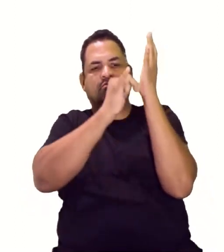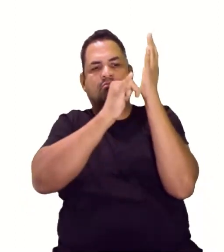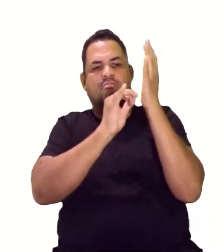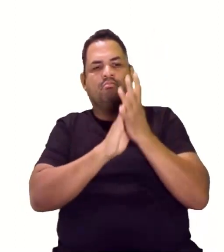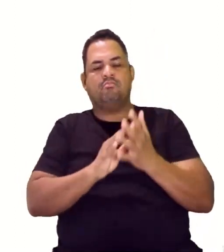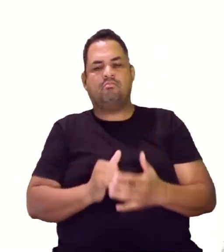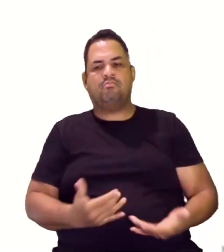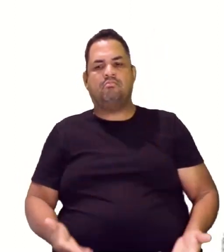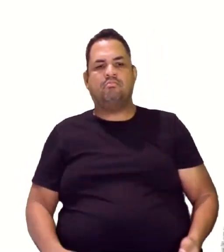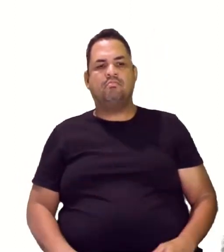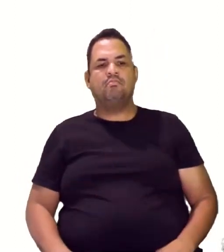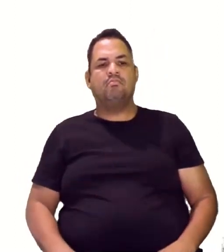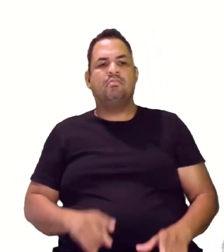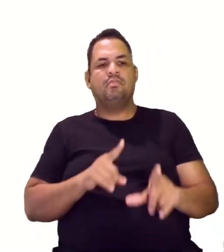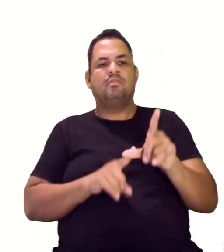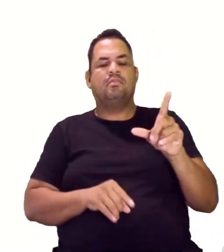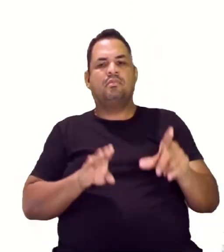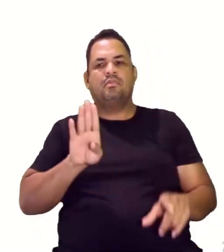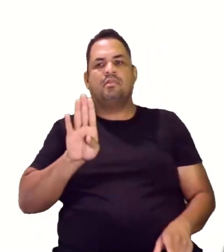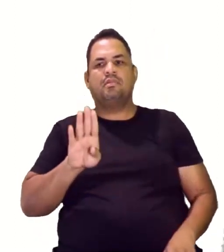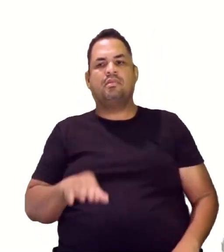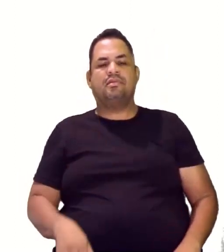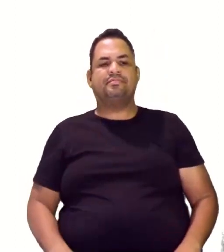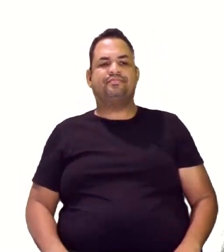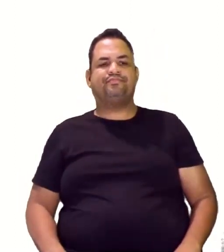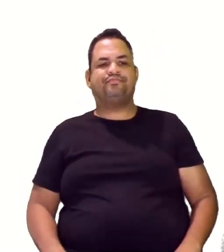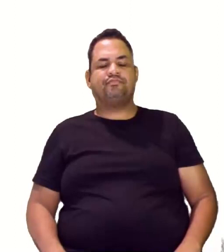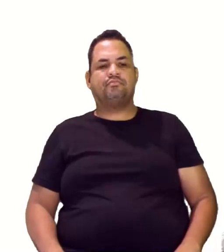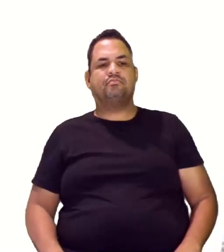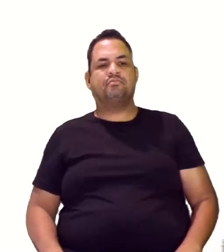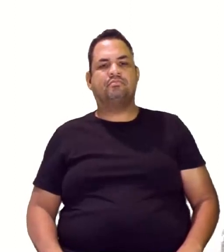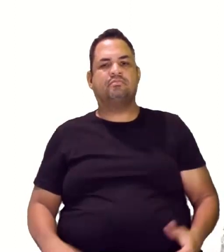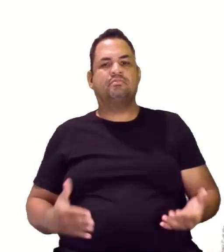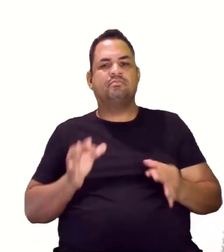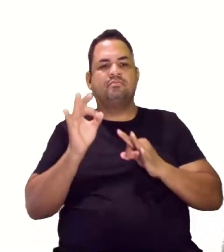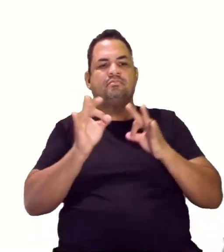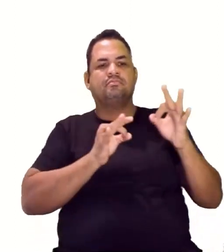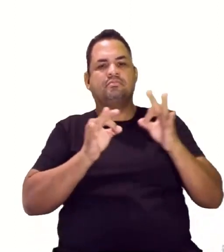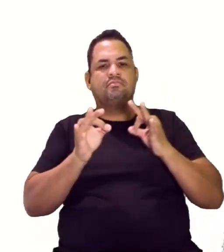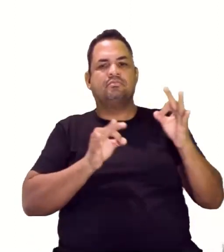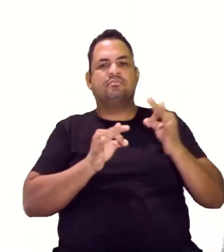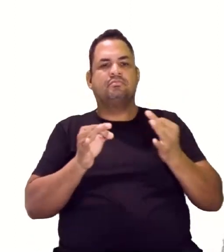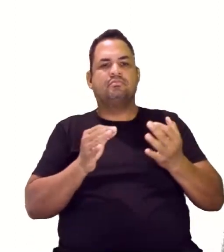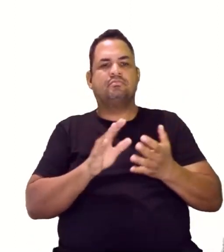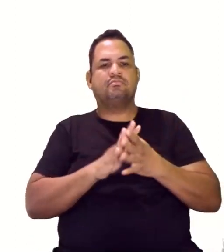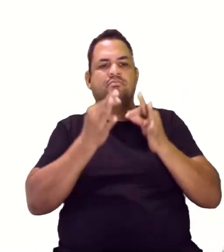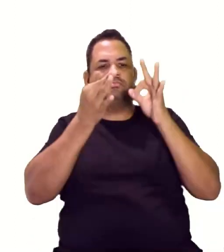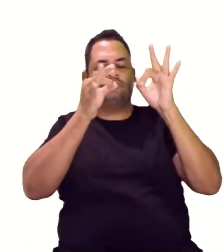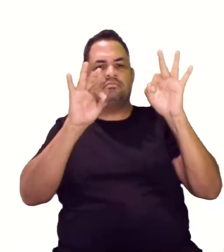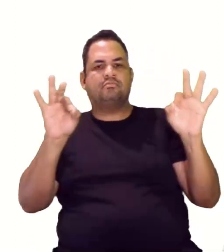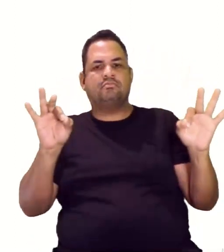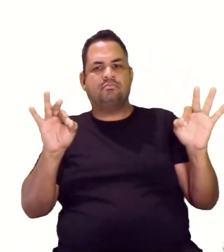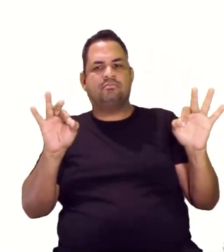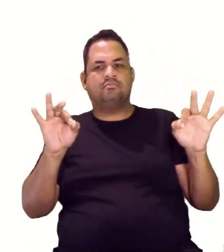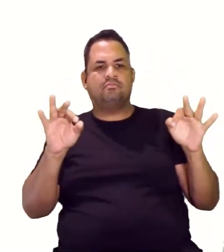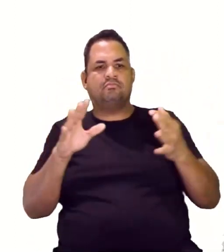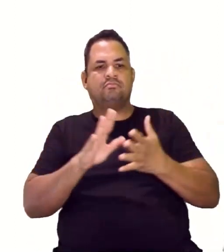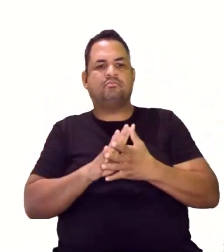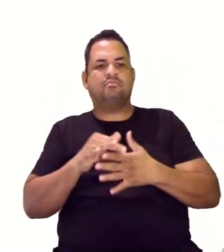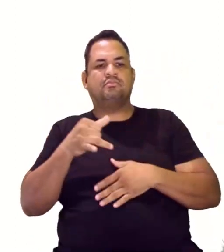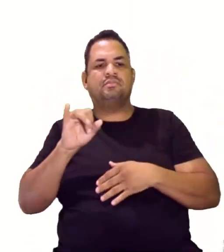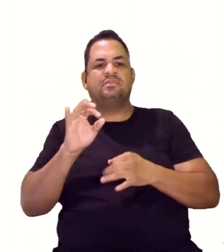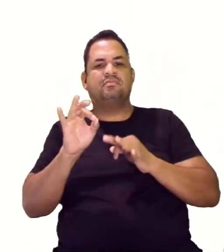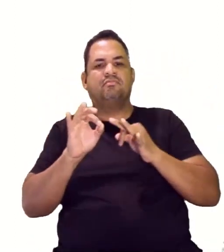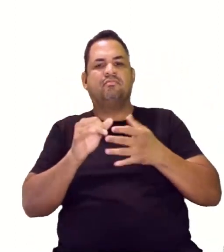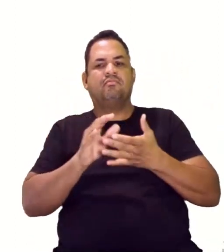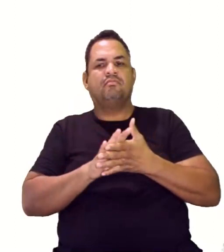de Y. Letra então, B. E o item foi tão assim elaborado de forma simples, que se fosse uma